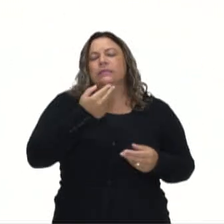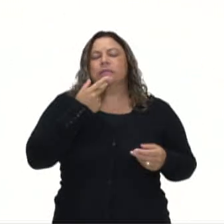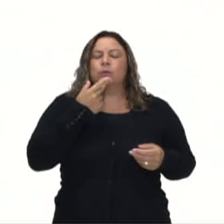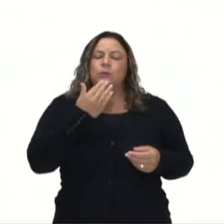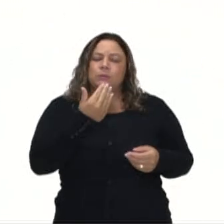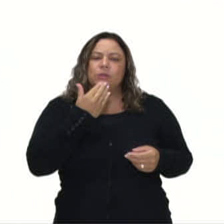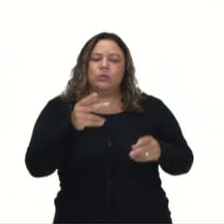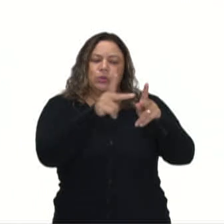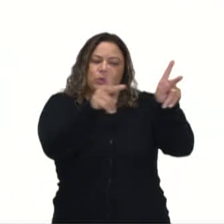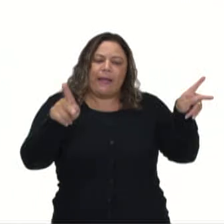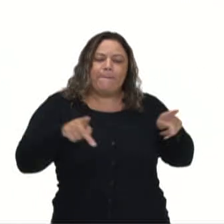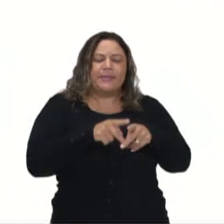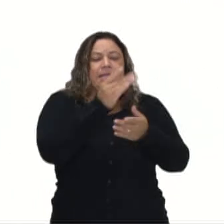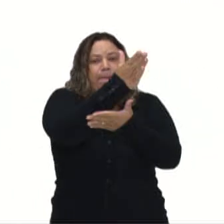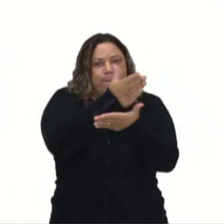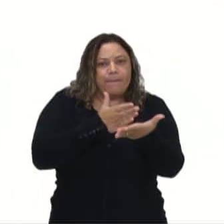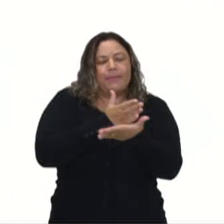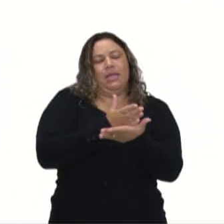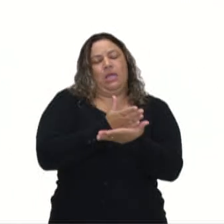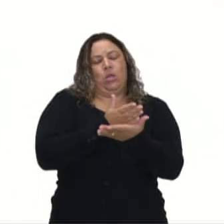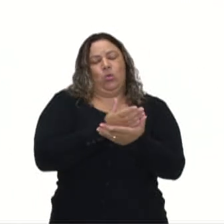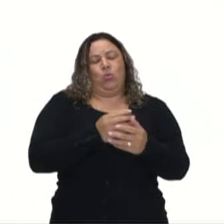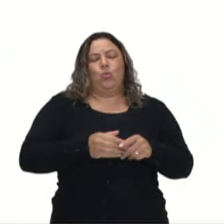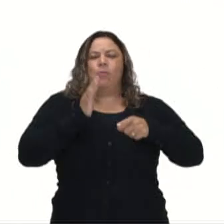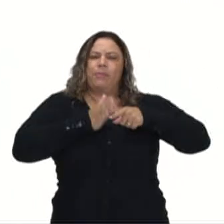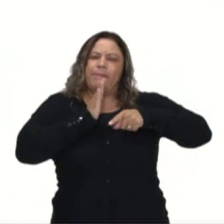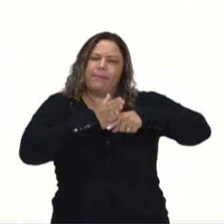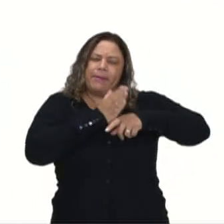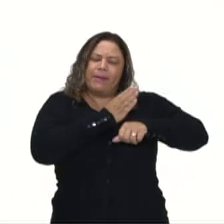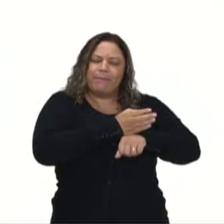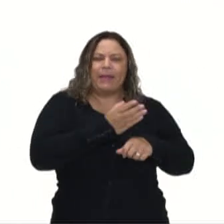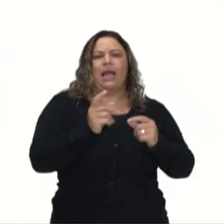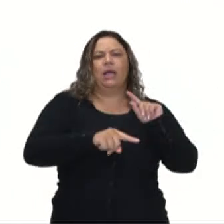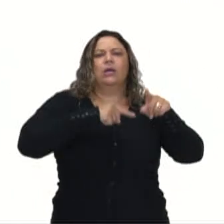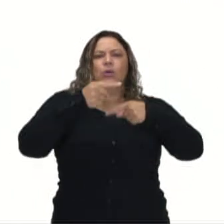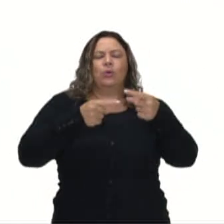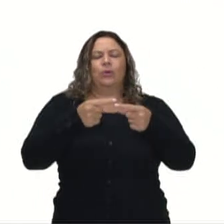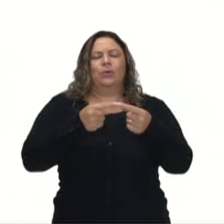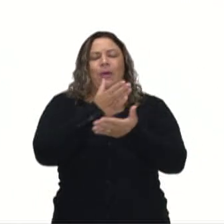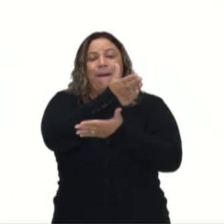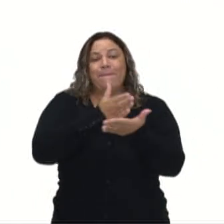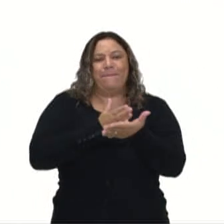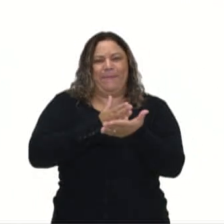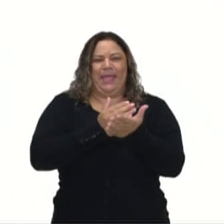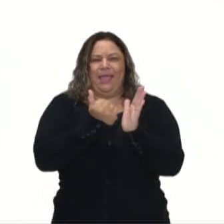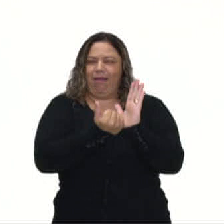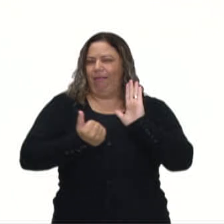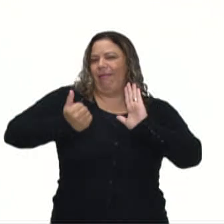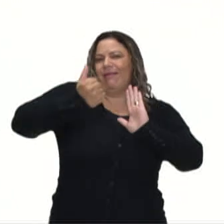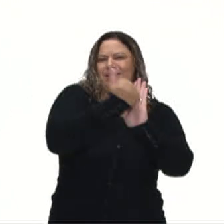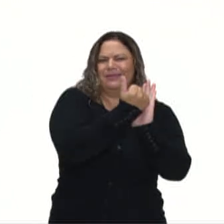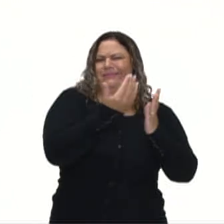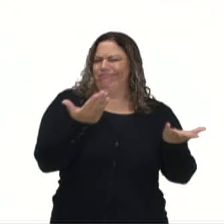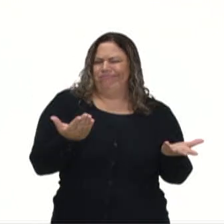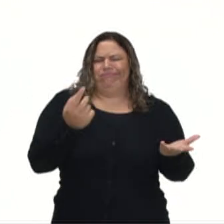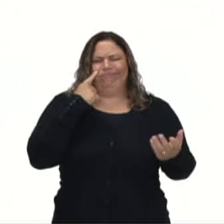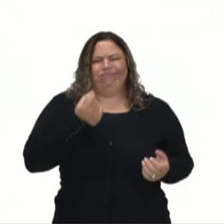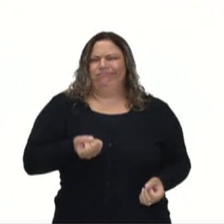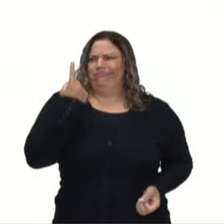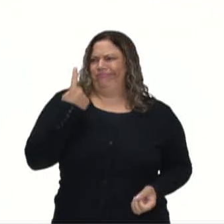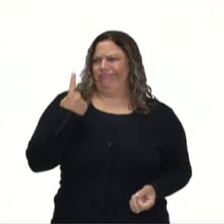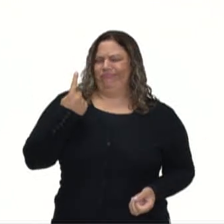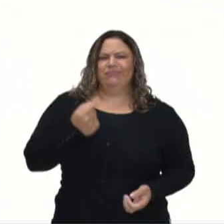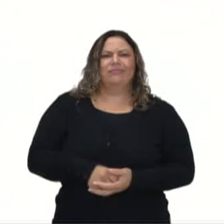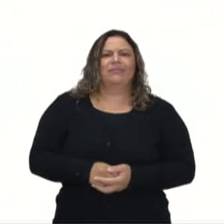o garçom ainda me perguntava se a metade extravagância era com cebola ou não. Acordei e